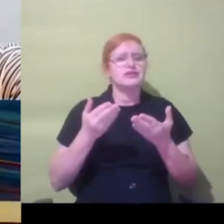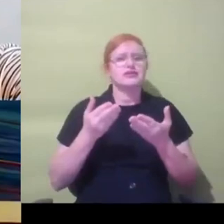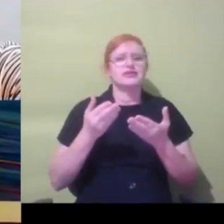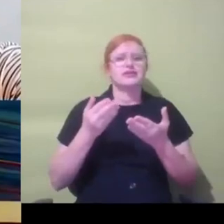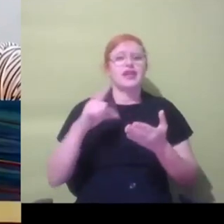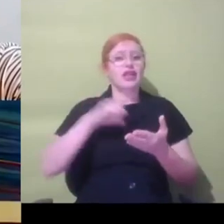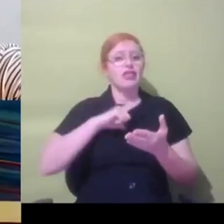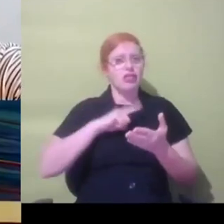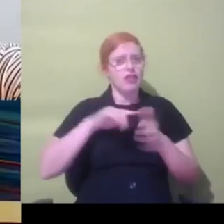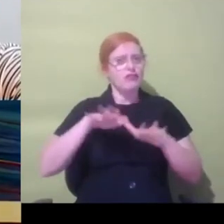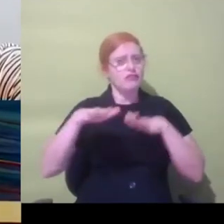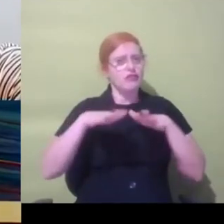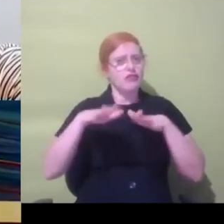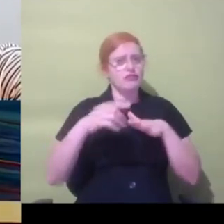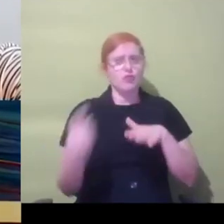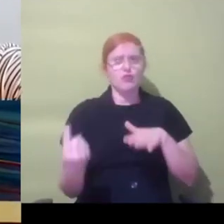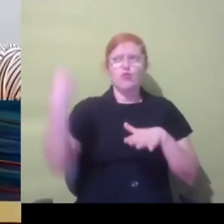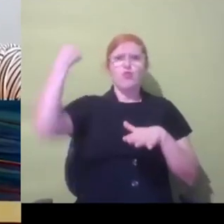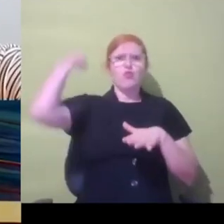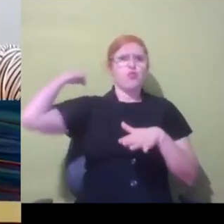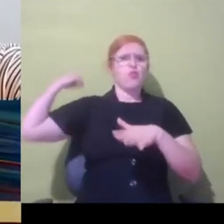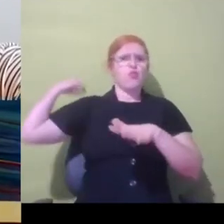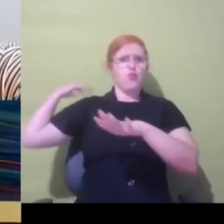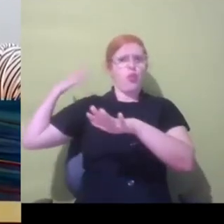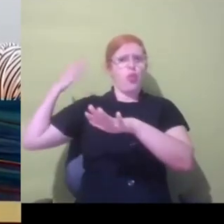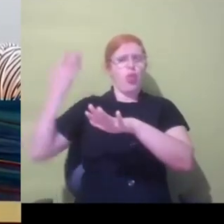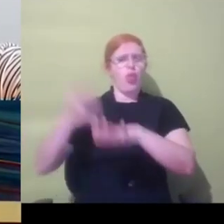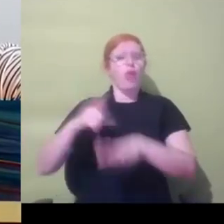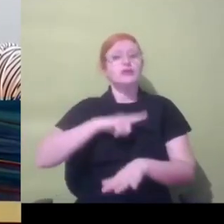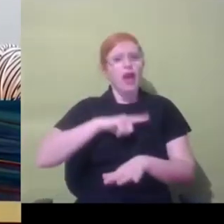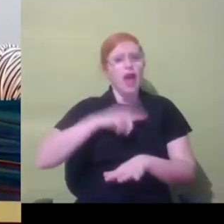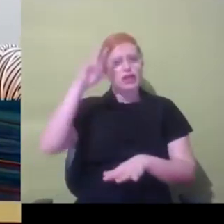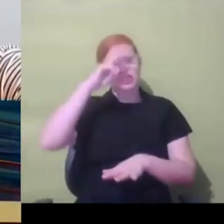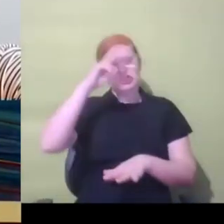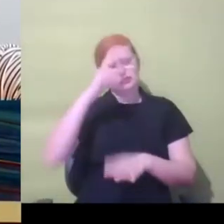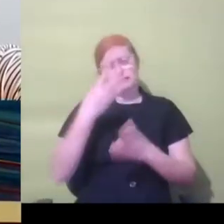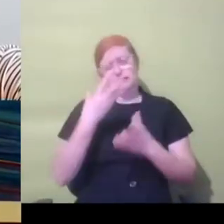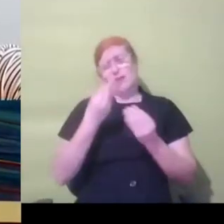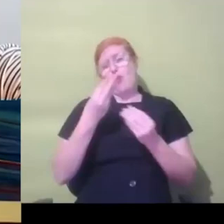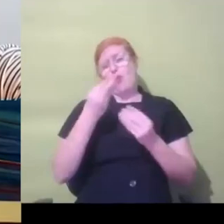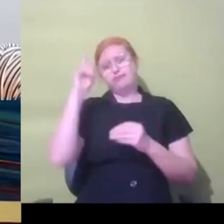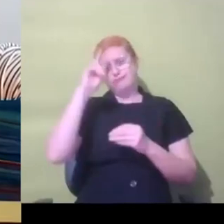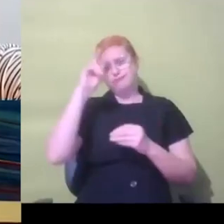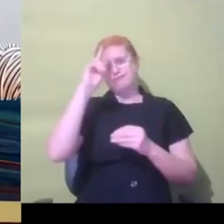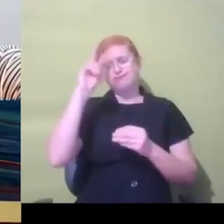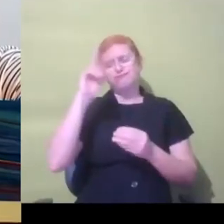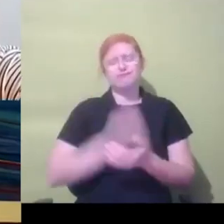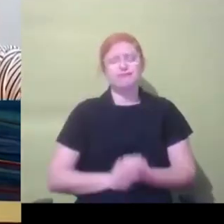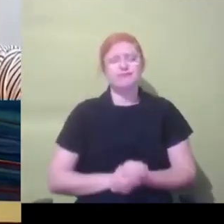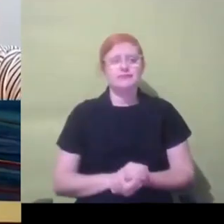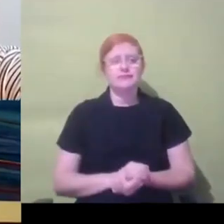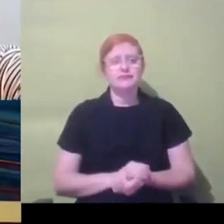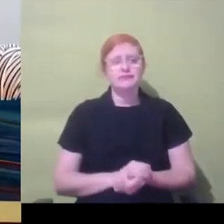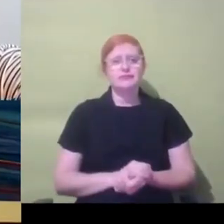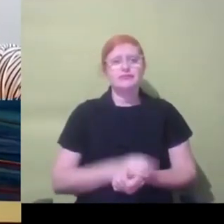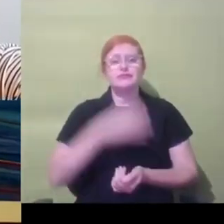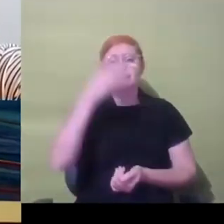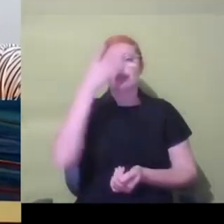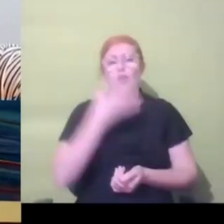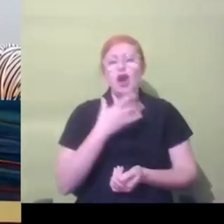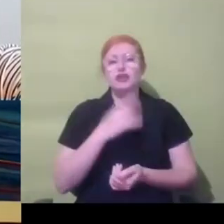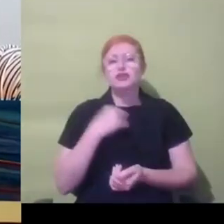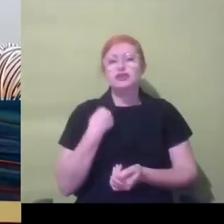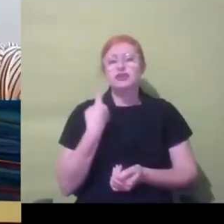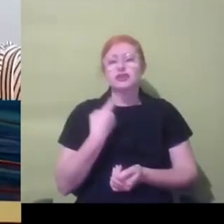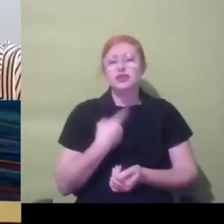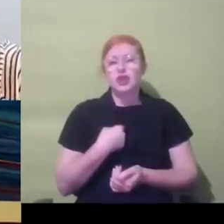de nós, né? Porque essa luta do feminismo é uma luta que tem história, tem muita história. E eu acho